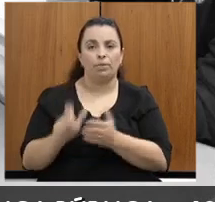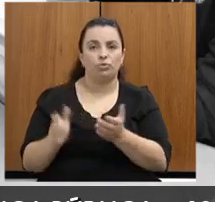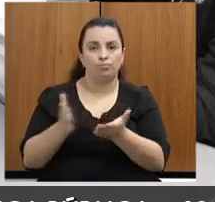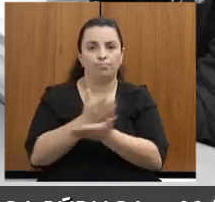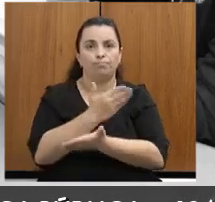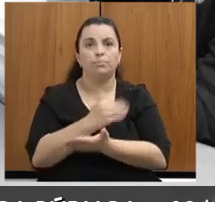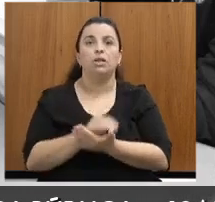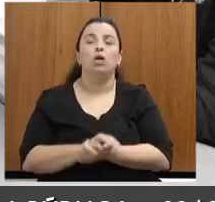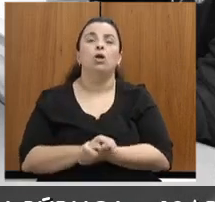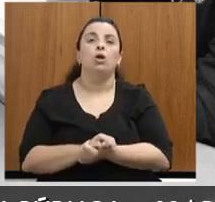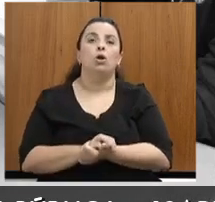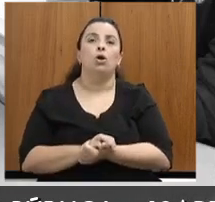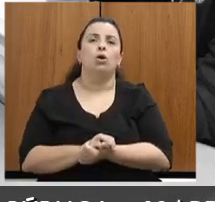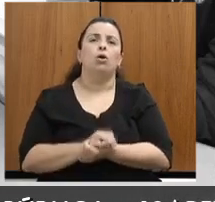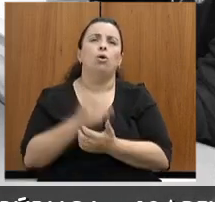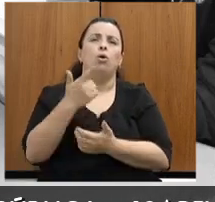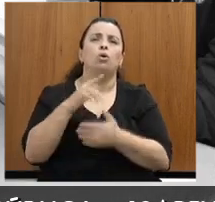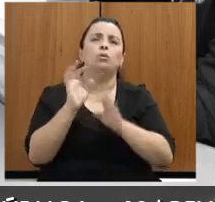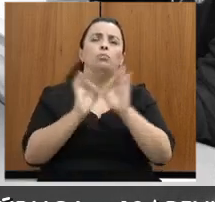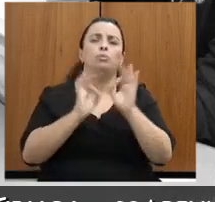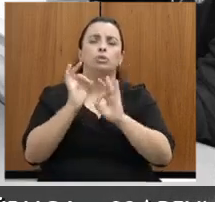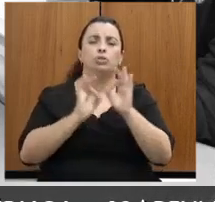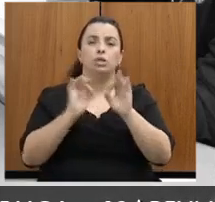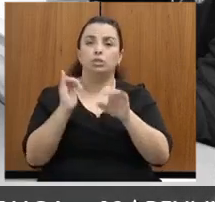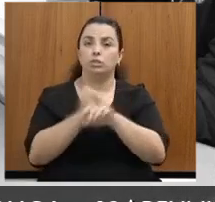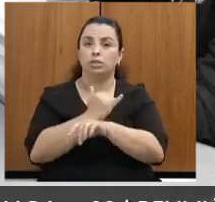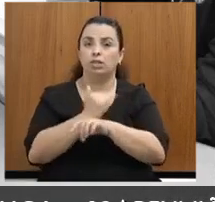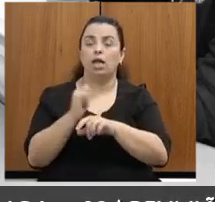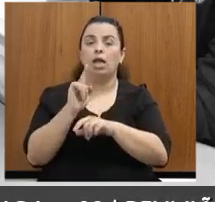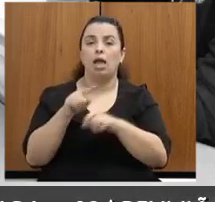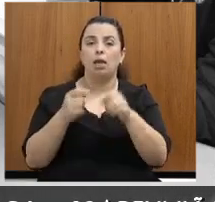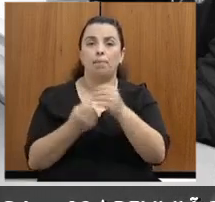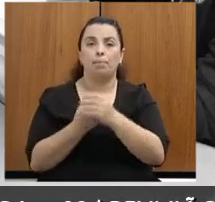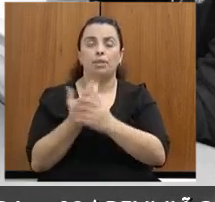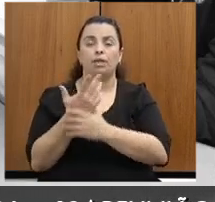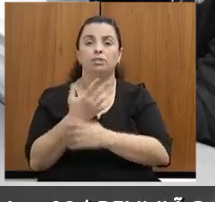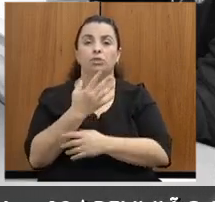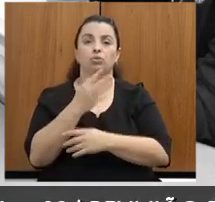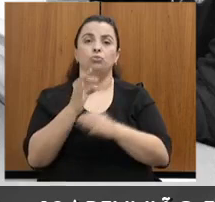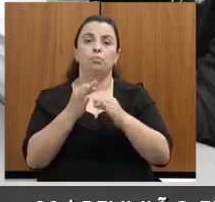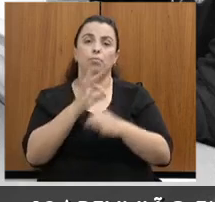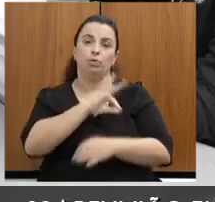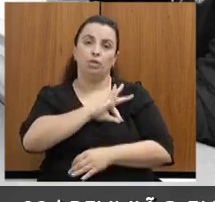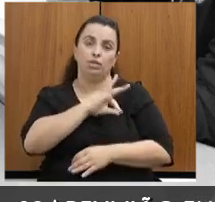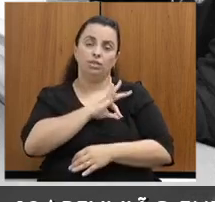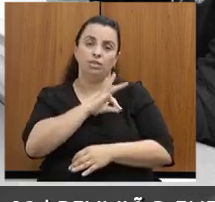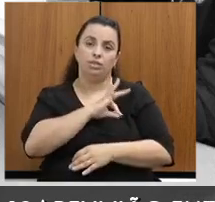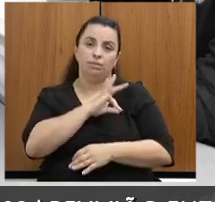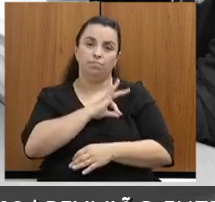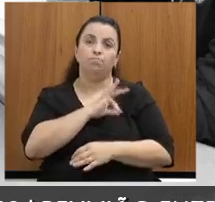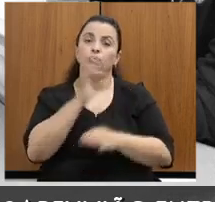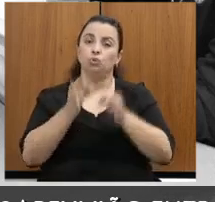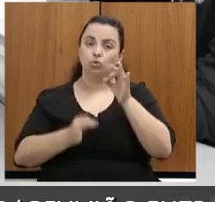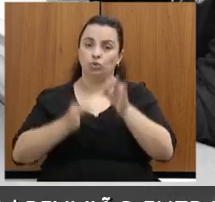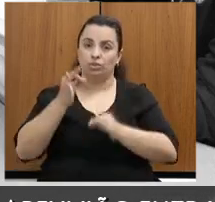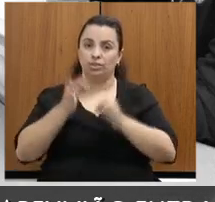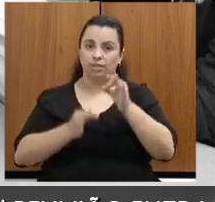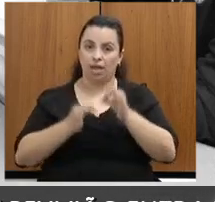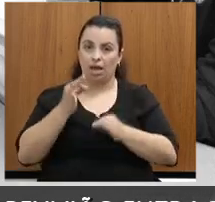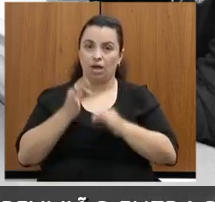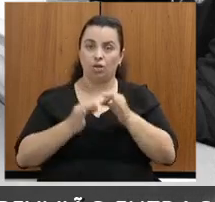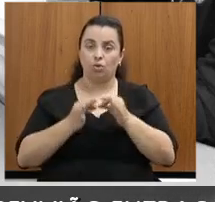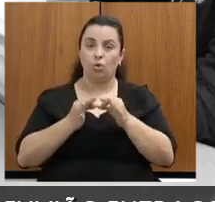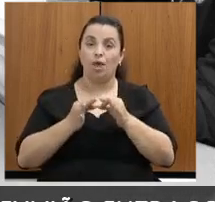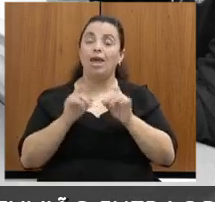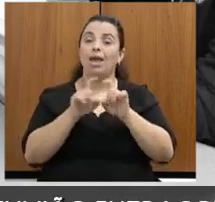estratégico nós é implantação do procedimento de polícia judiciária eletrônico o que se espera que o